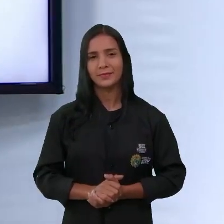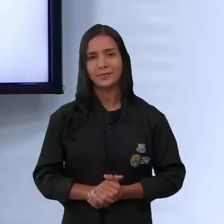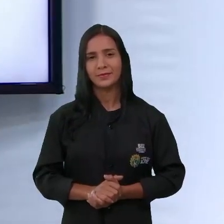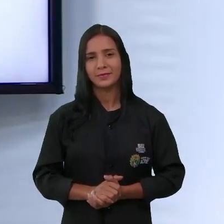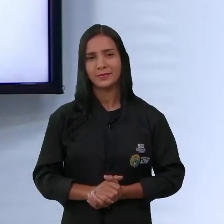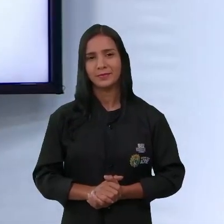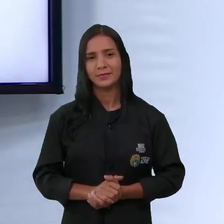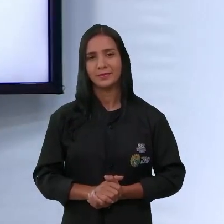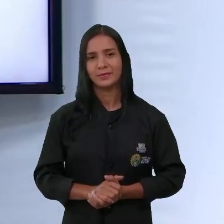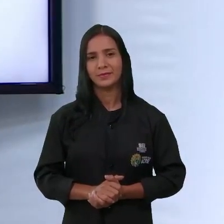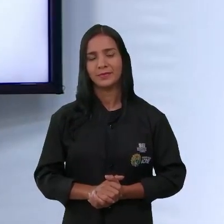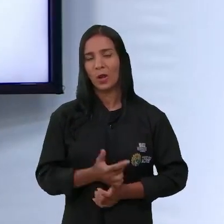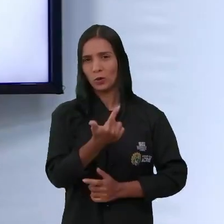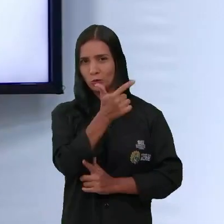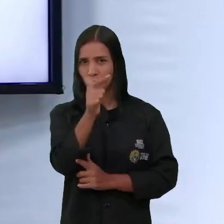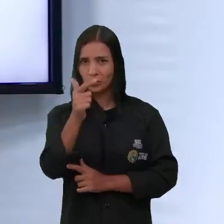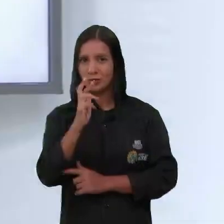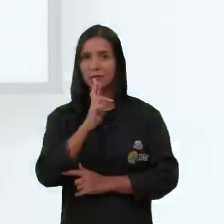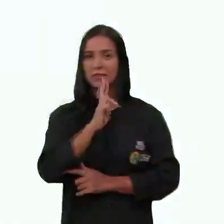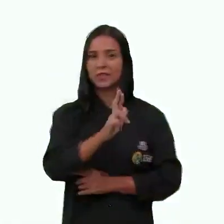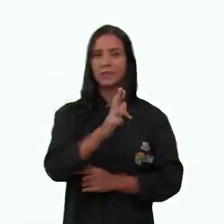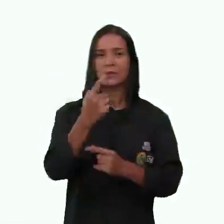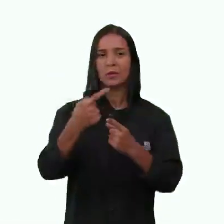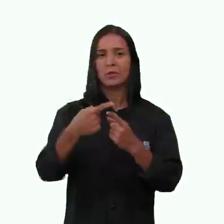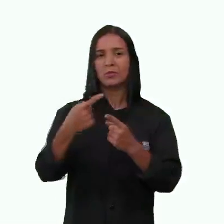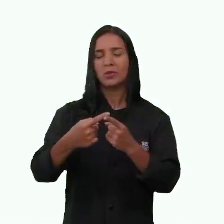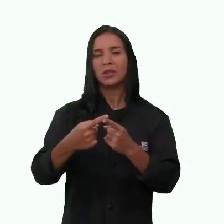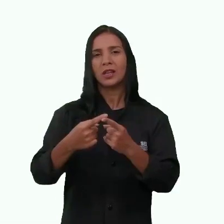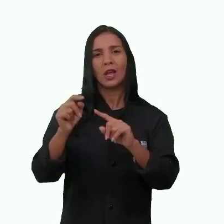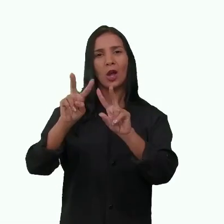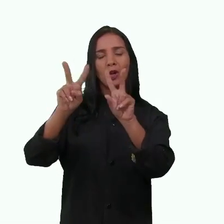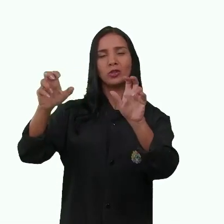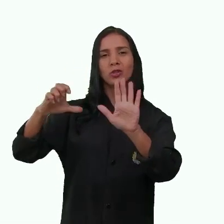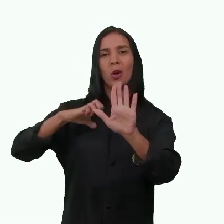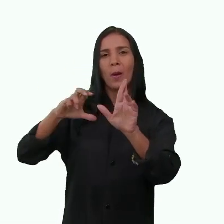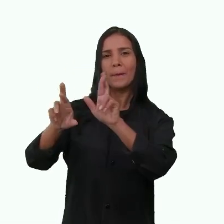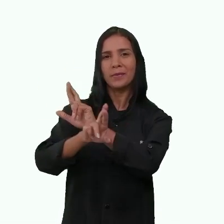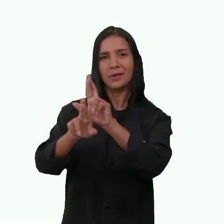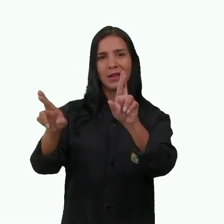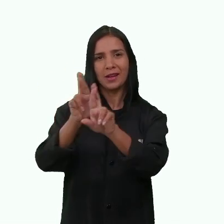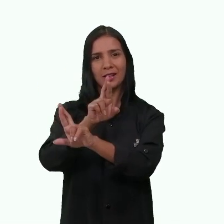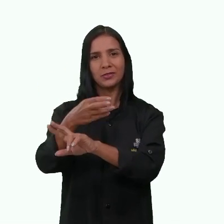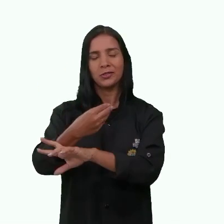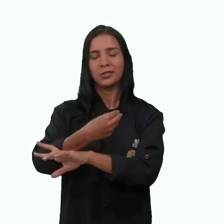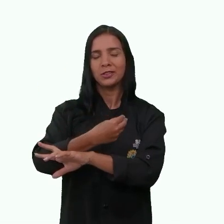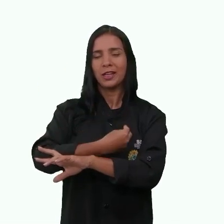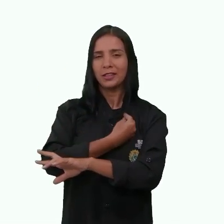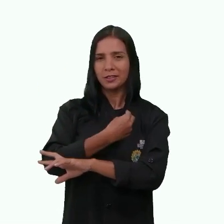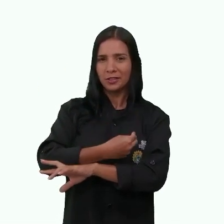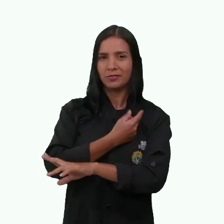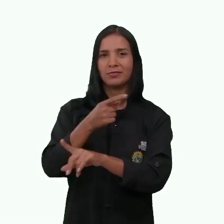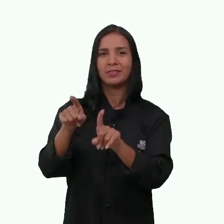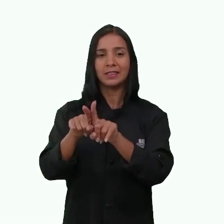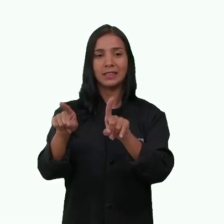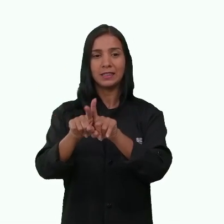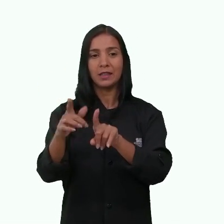coloquei respostas, porque a questão de bioética, ela está justamente vinculada